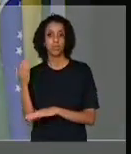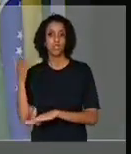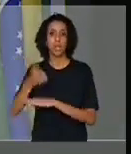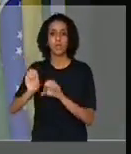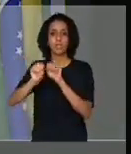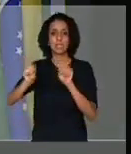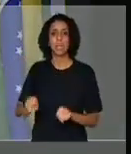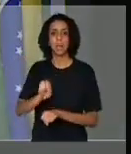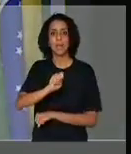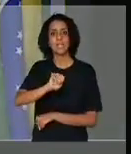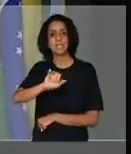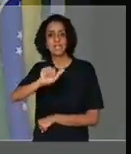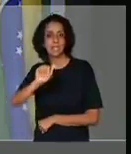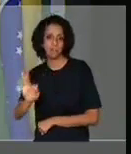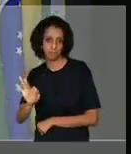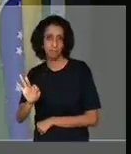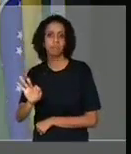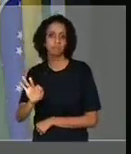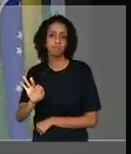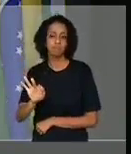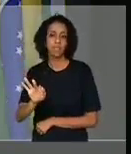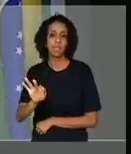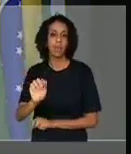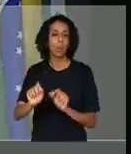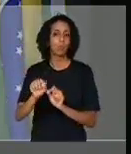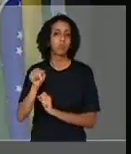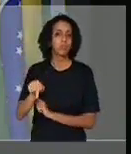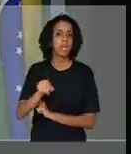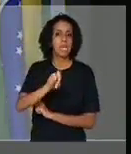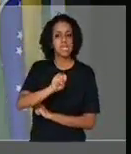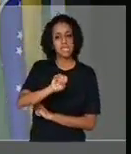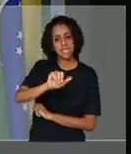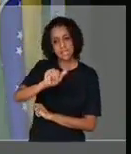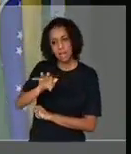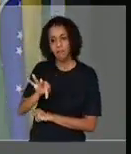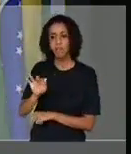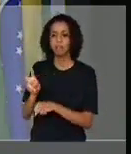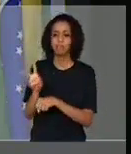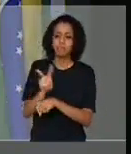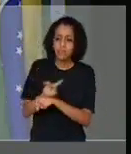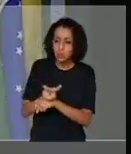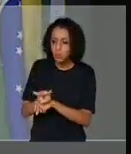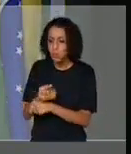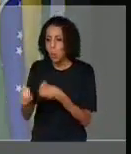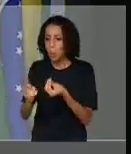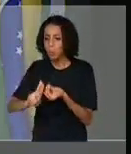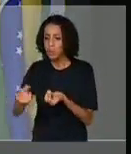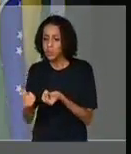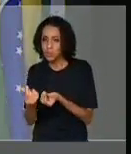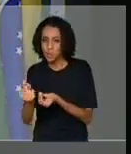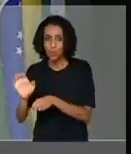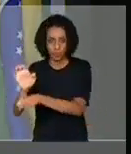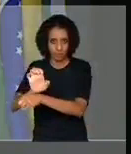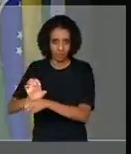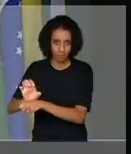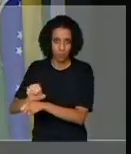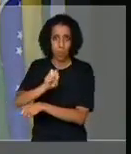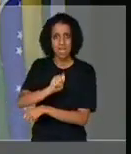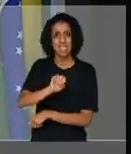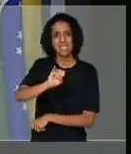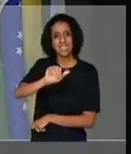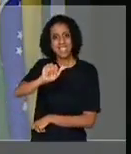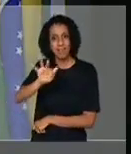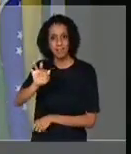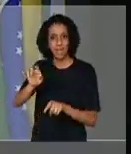do Brasil, Sistema Integrado de Acompanhamento Financeiro e de Fiscalização dos Estados.